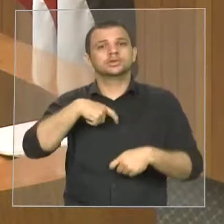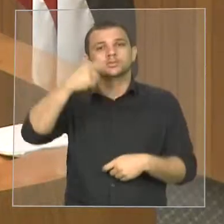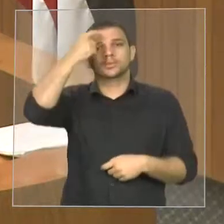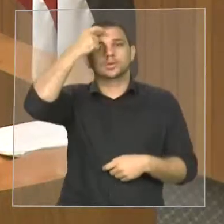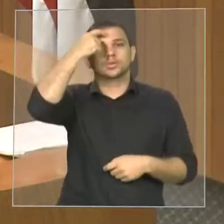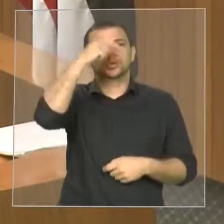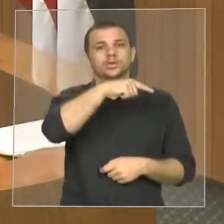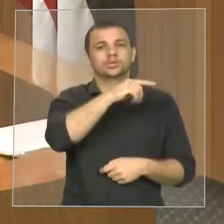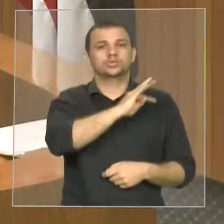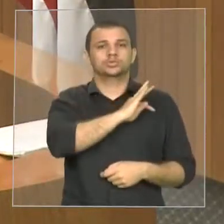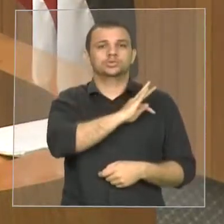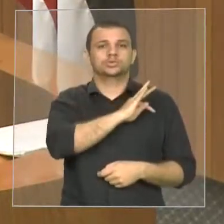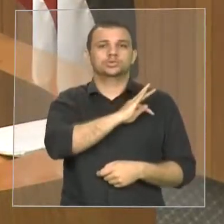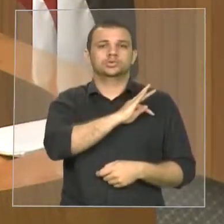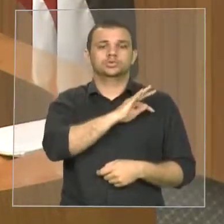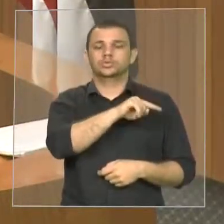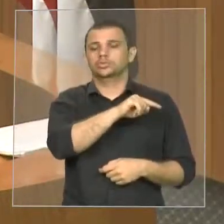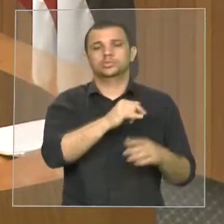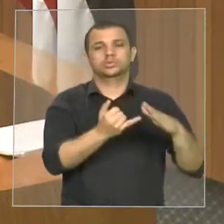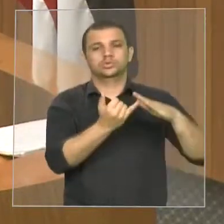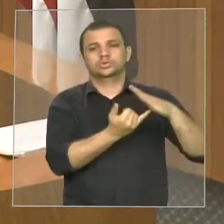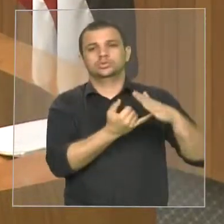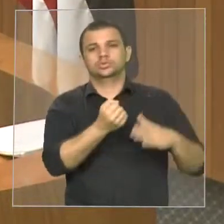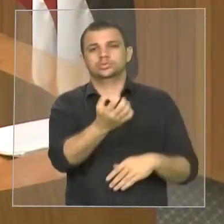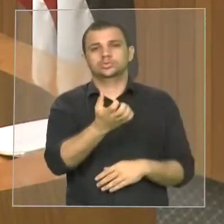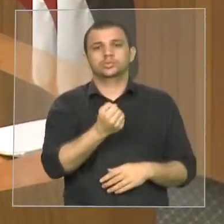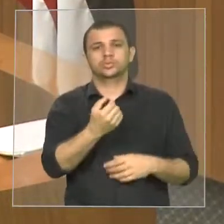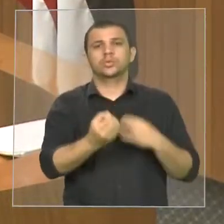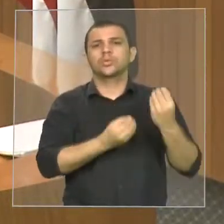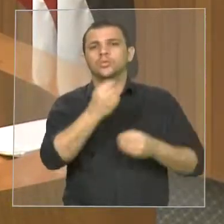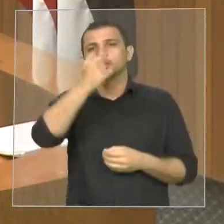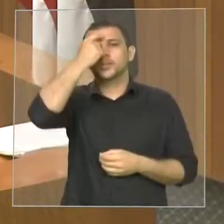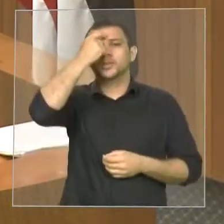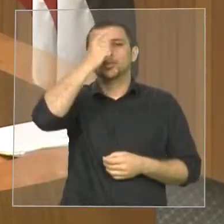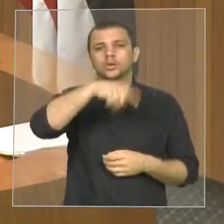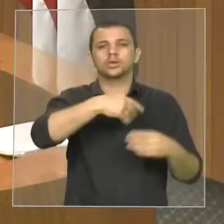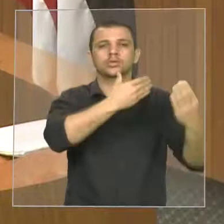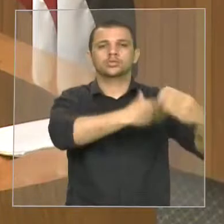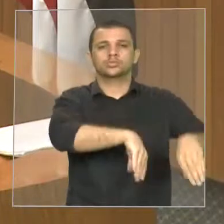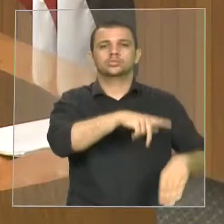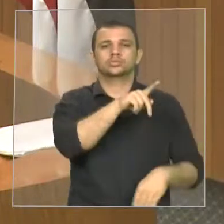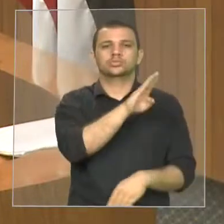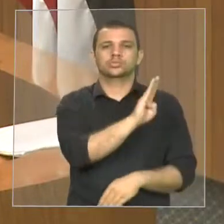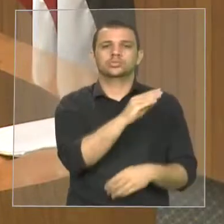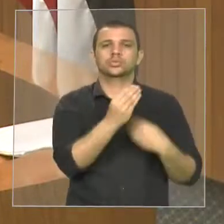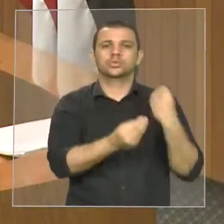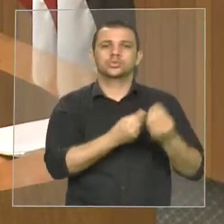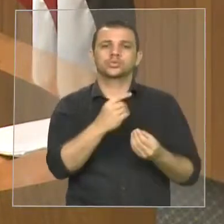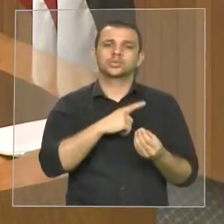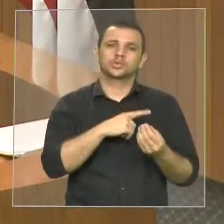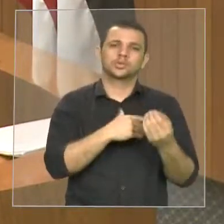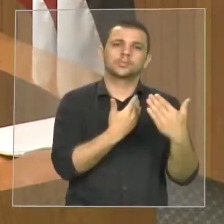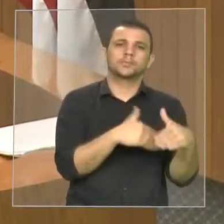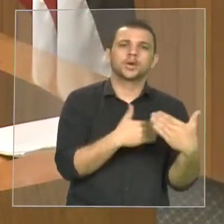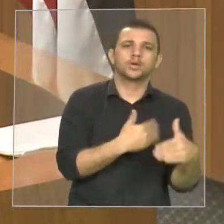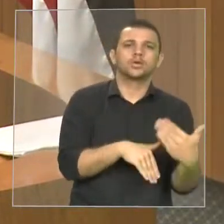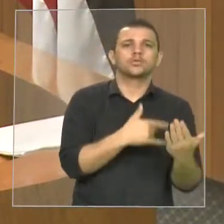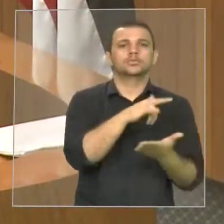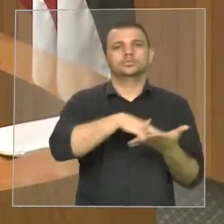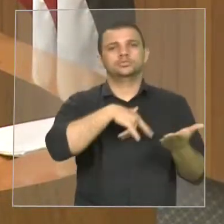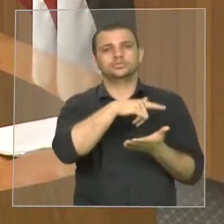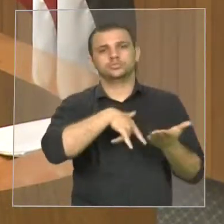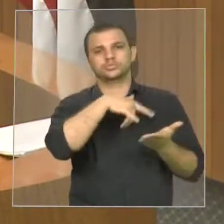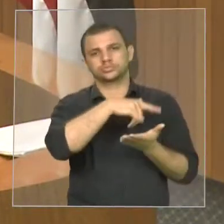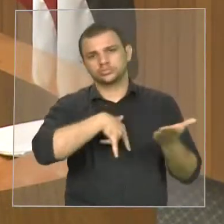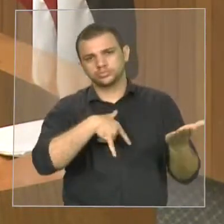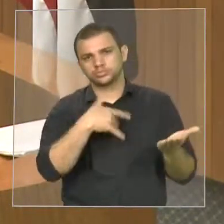estados. E a memória ela se dá através do concurso público, preenchido através de prova de títulos e documentos para